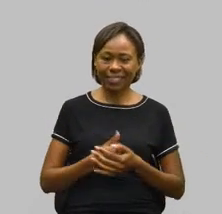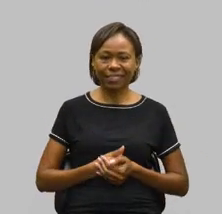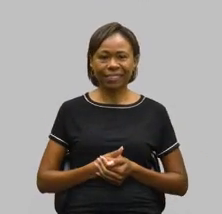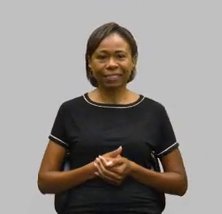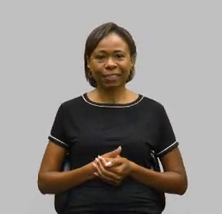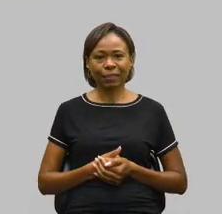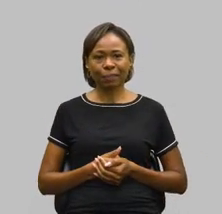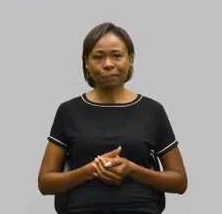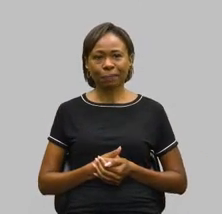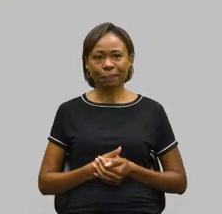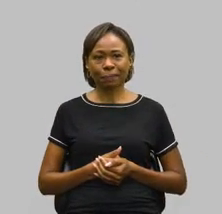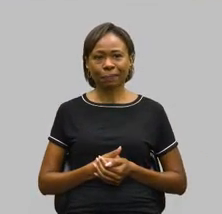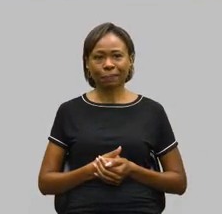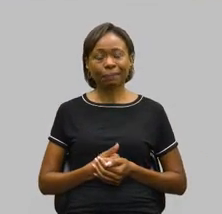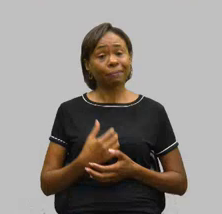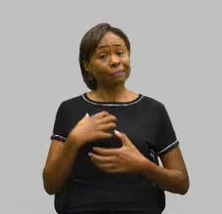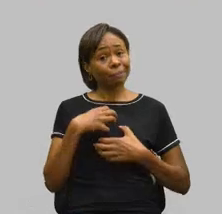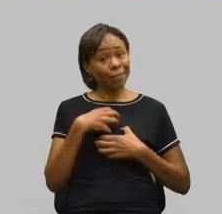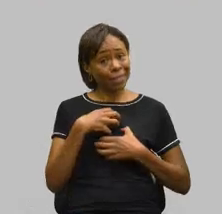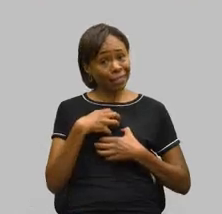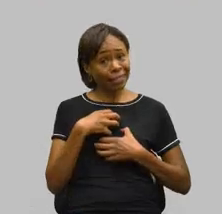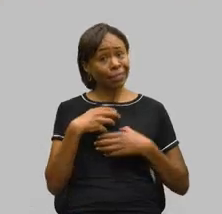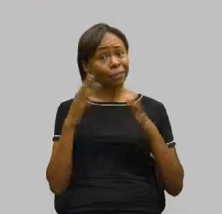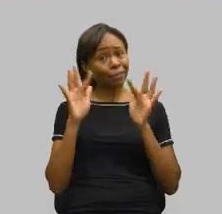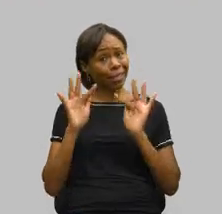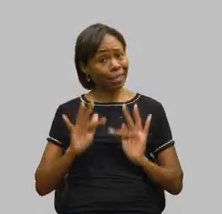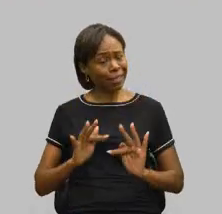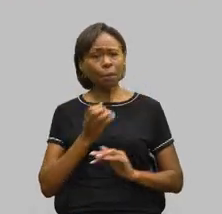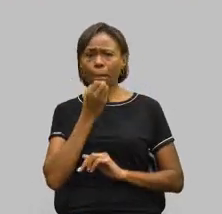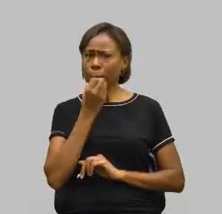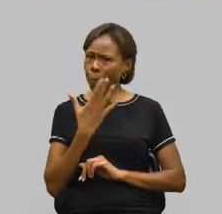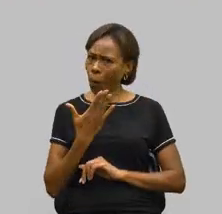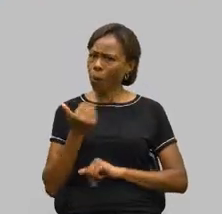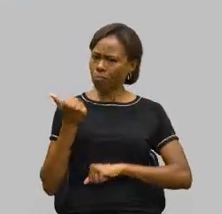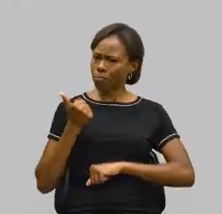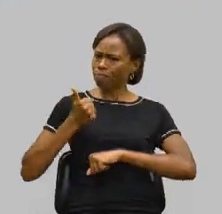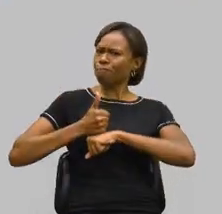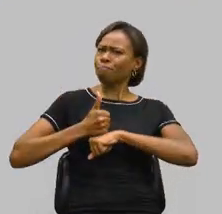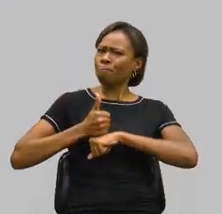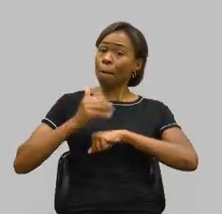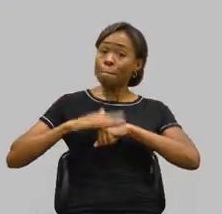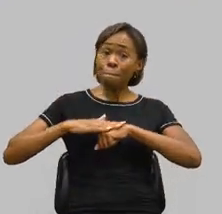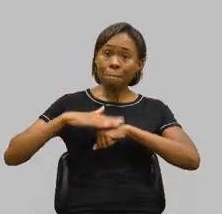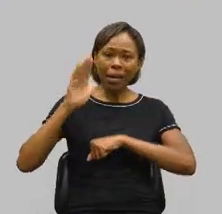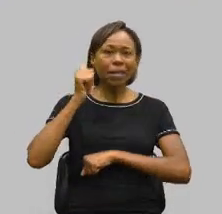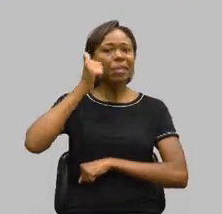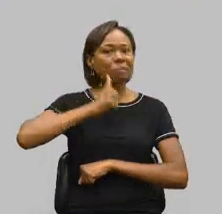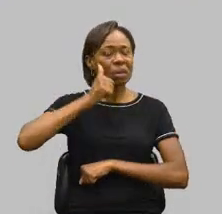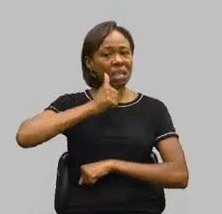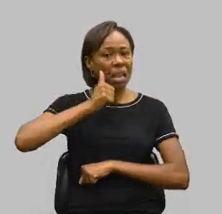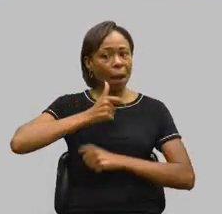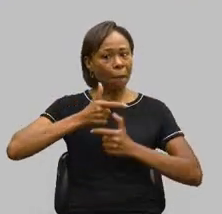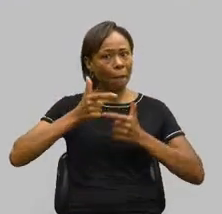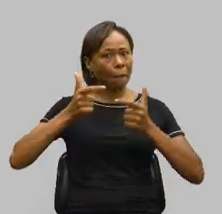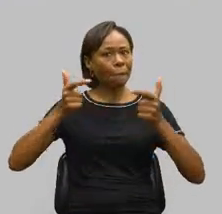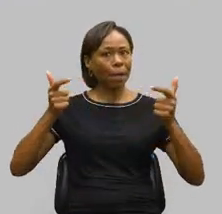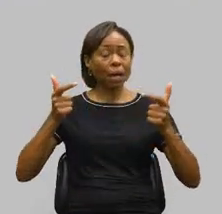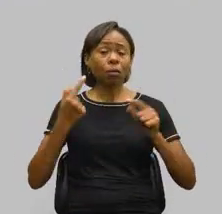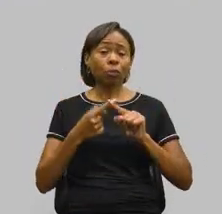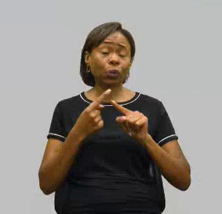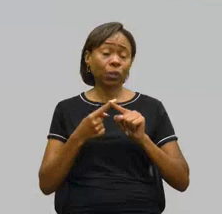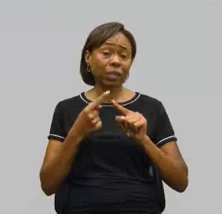eh muito feliz porque é bom ter mais mulheres no poder sempre né Nós somos sempre em número muito